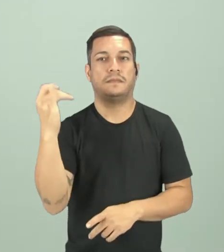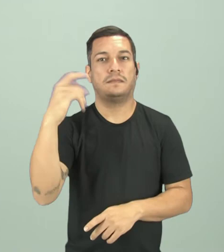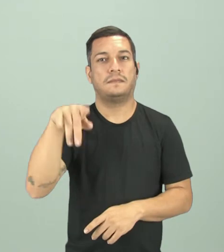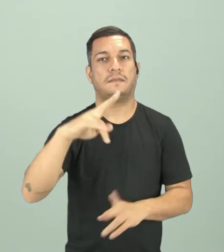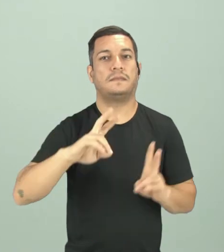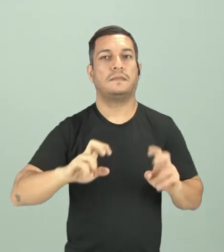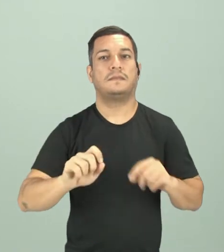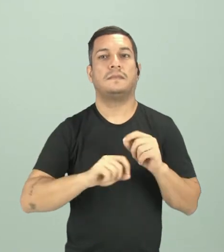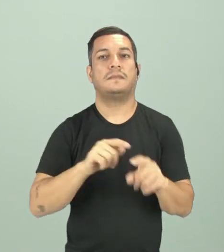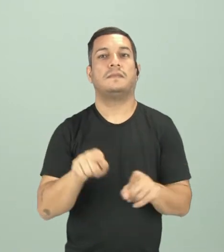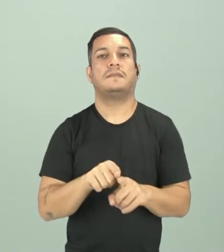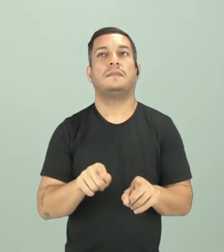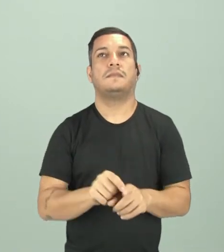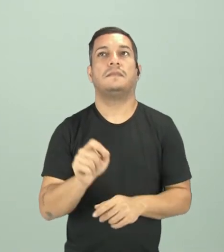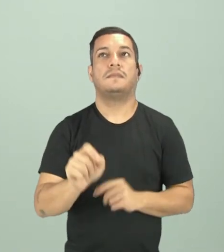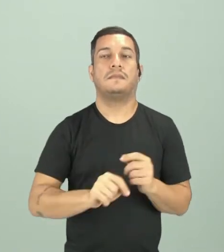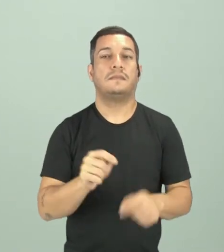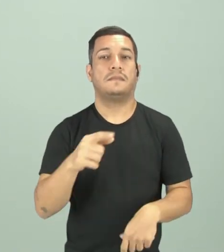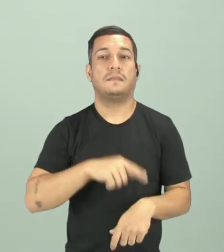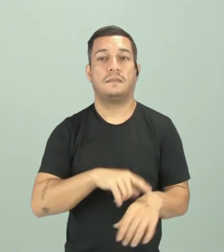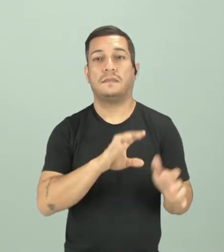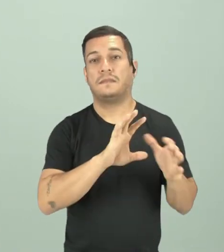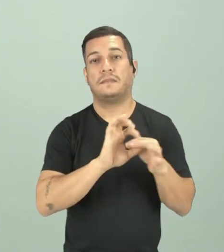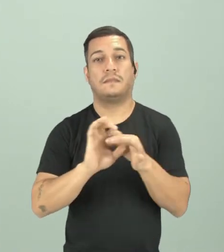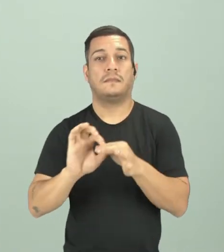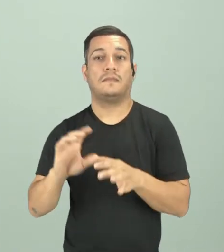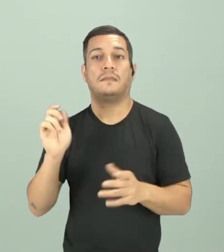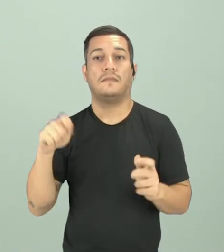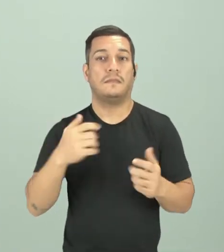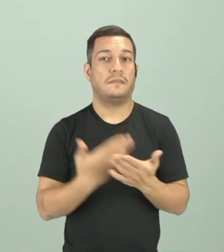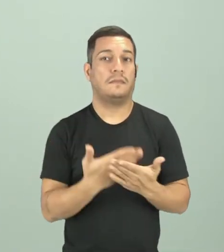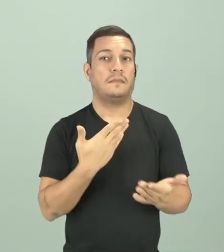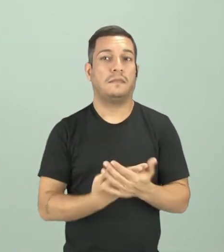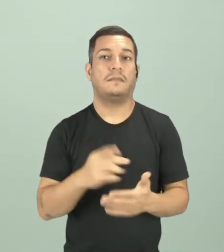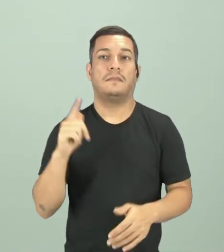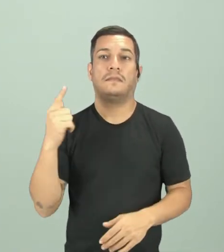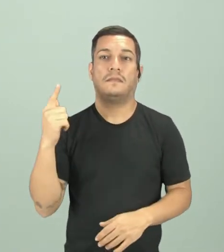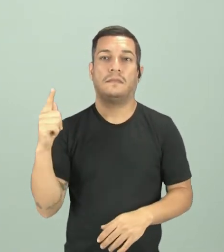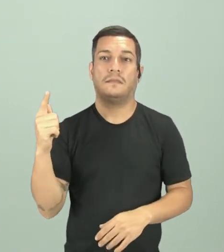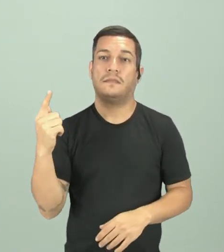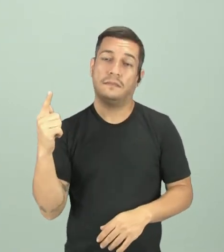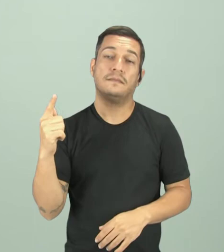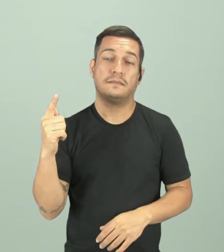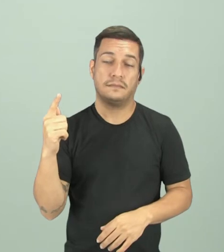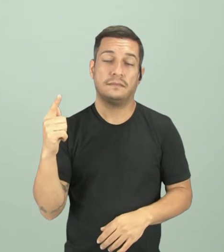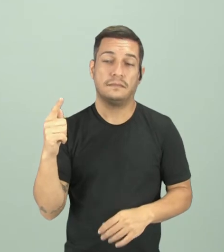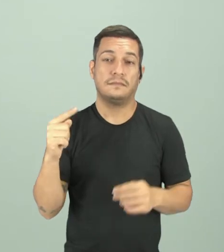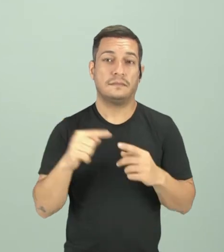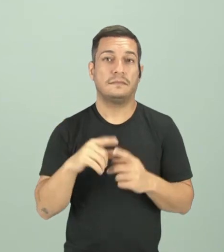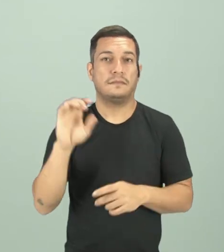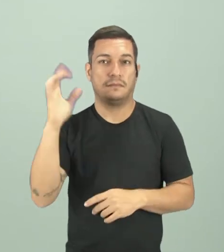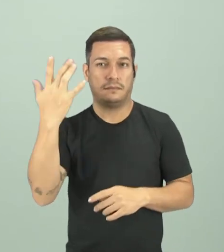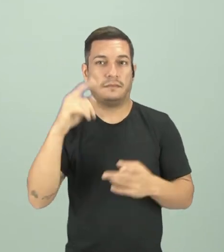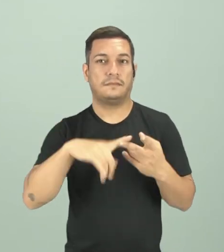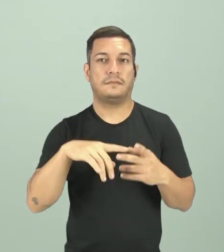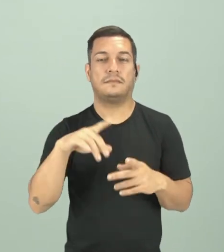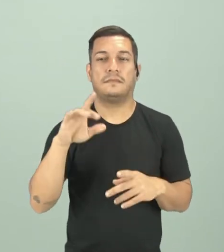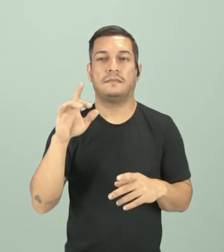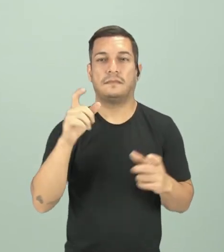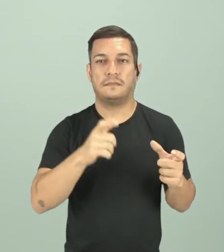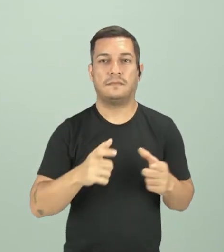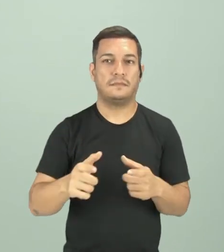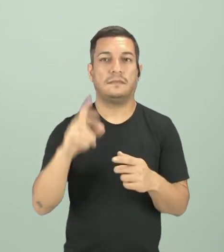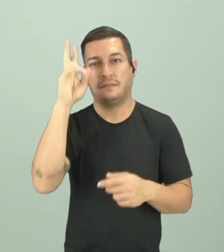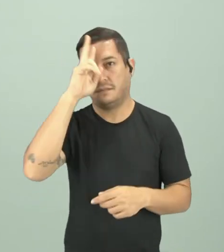vocês observarem também, gente, que nesse contexto você pode estar estudando a geografia, né, que é aí o clima, ambiente e tudo mais,